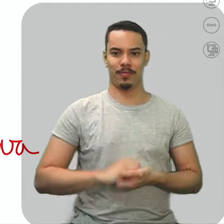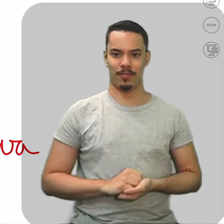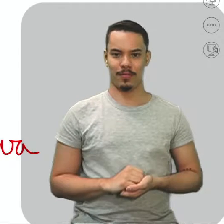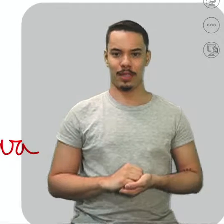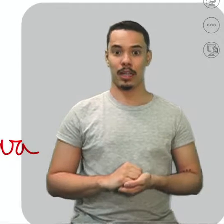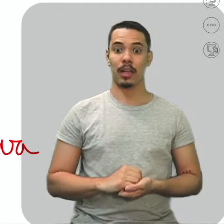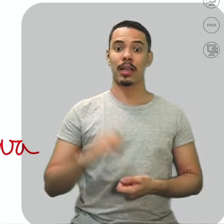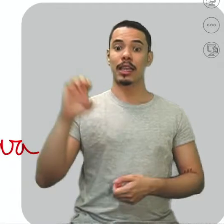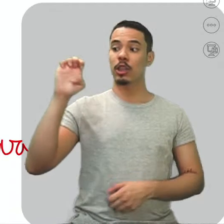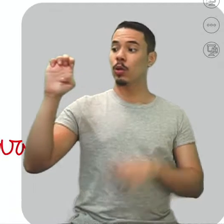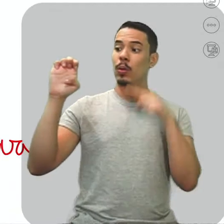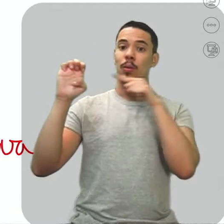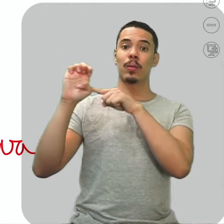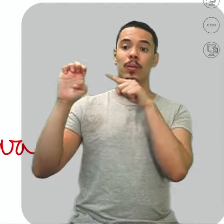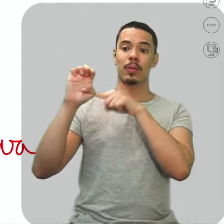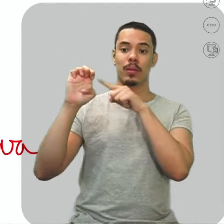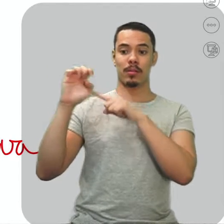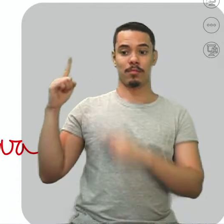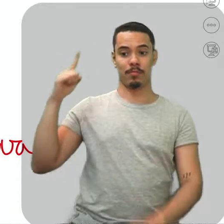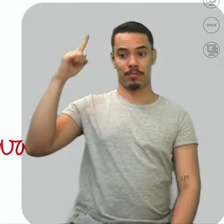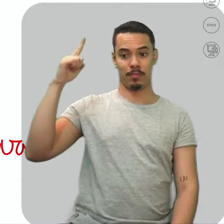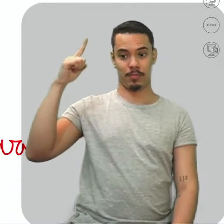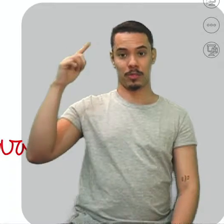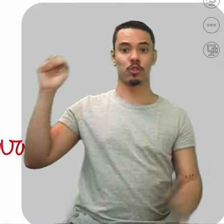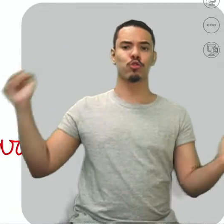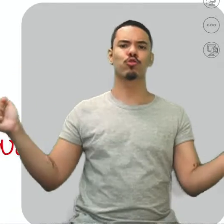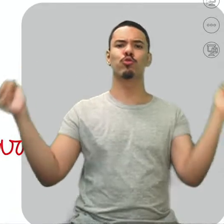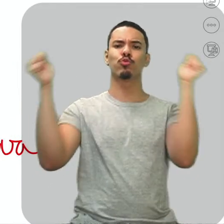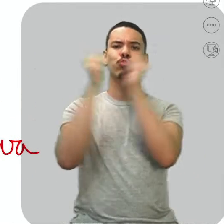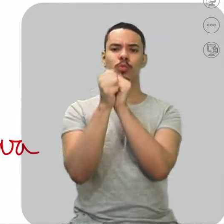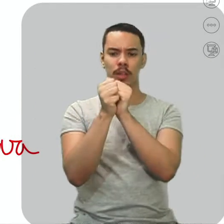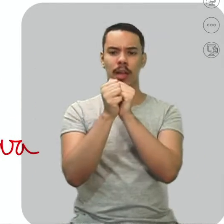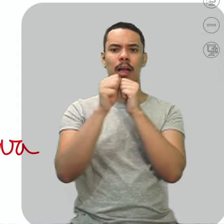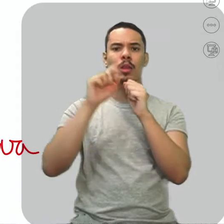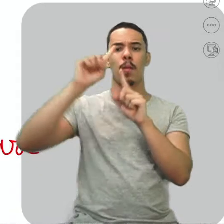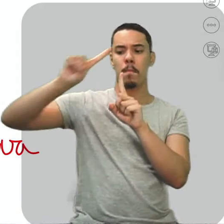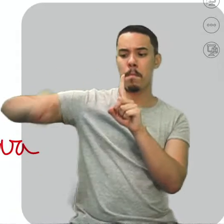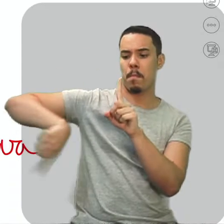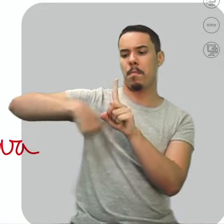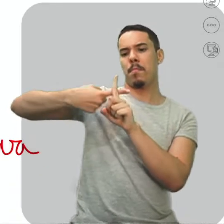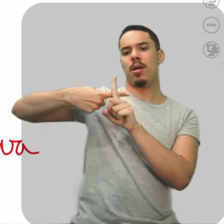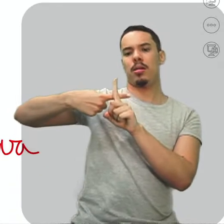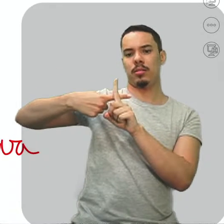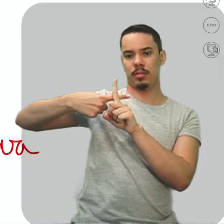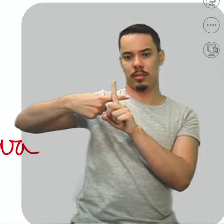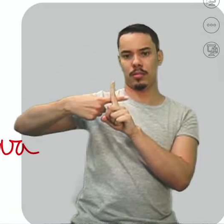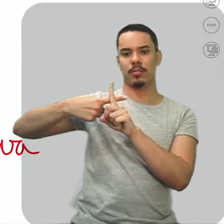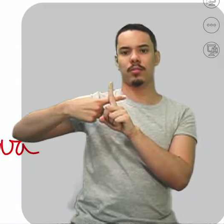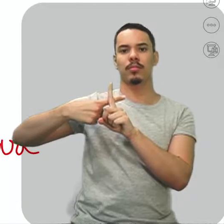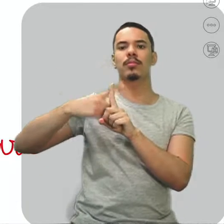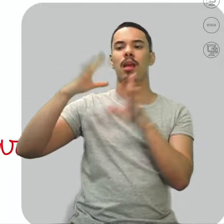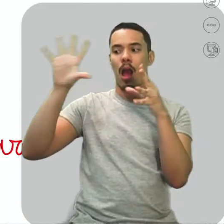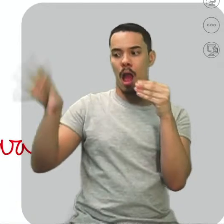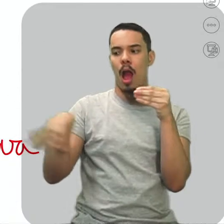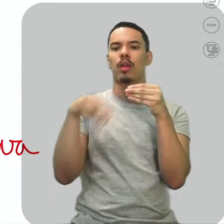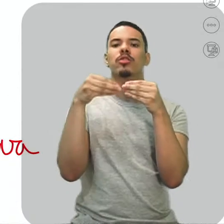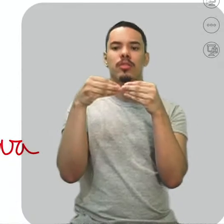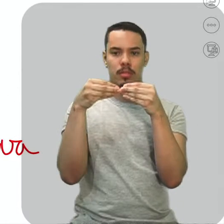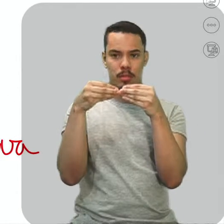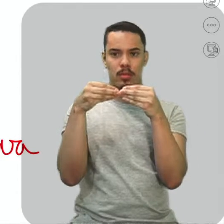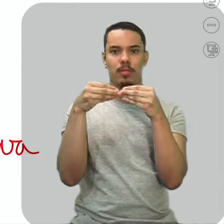esse e Zinho aqui tá juntando né tá somando né fazendo uma relação de adição